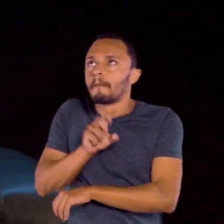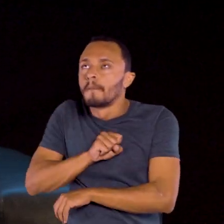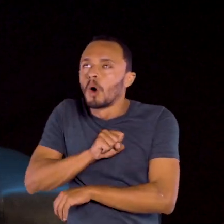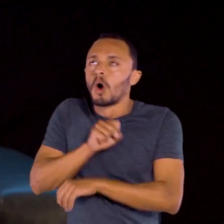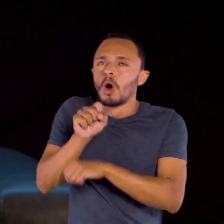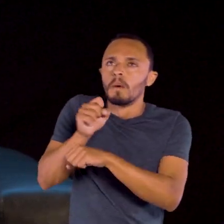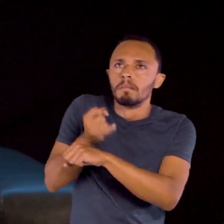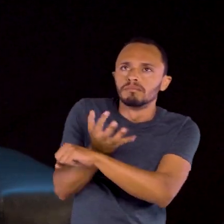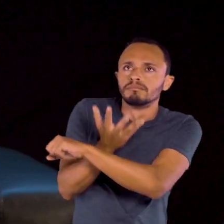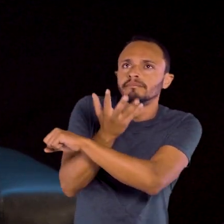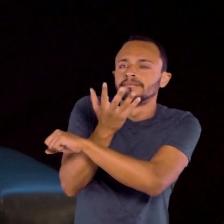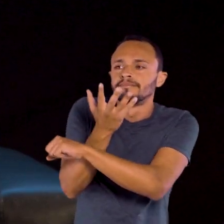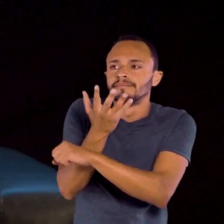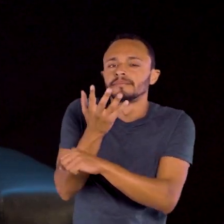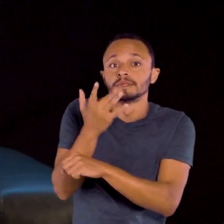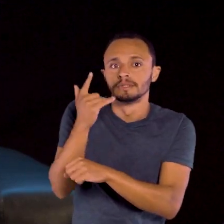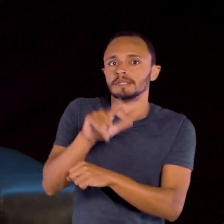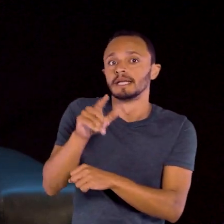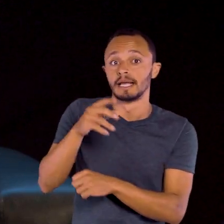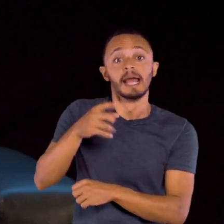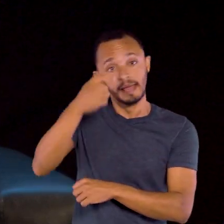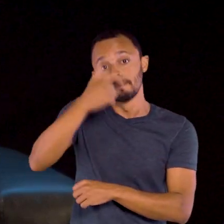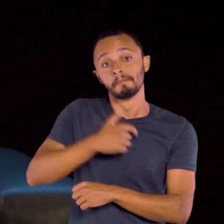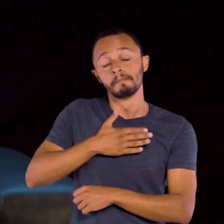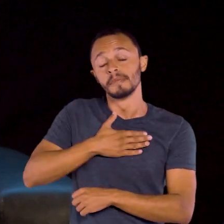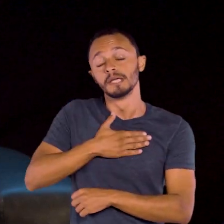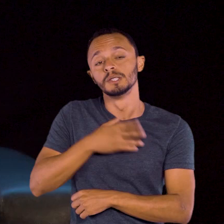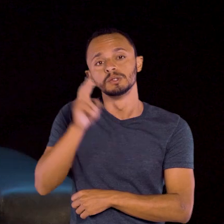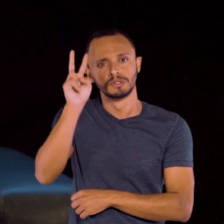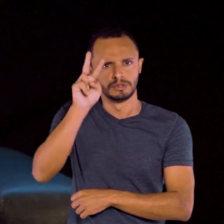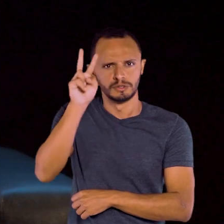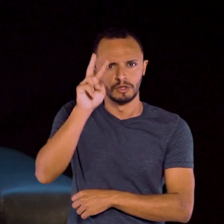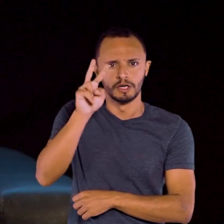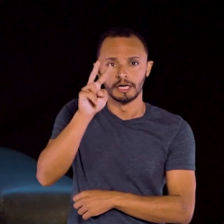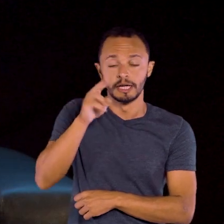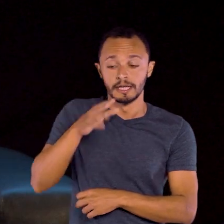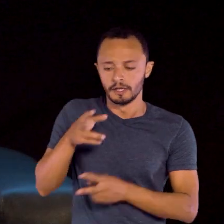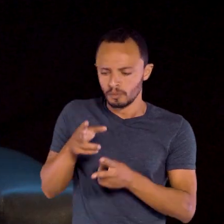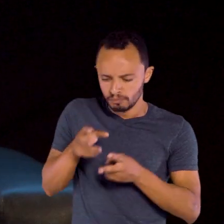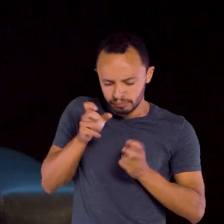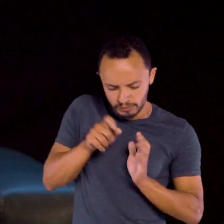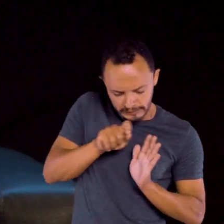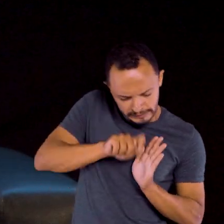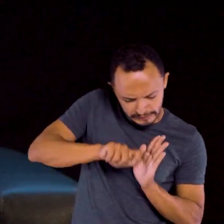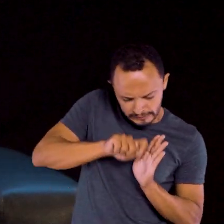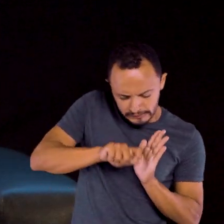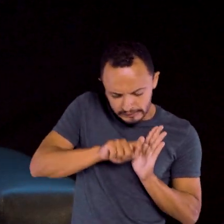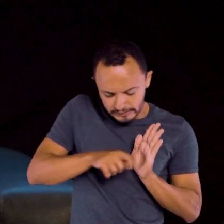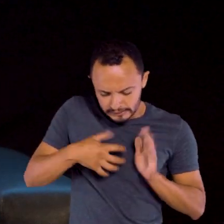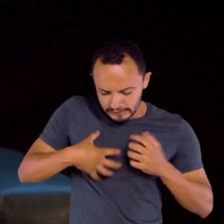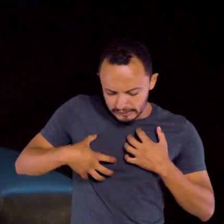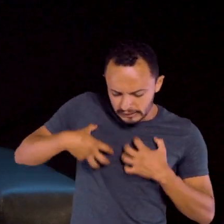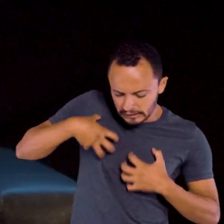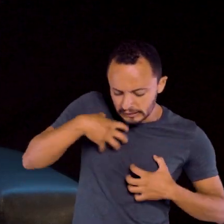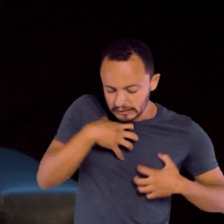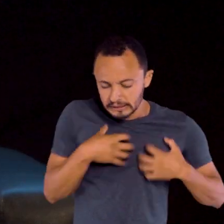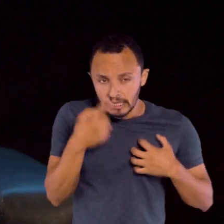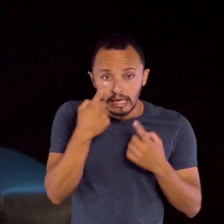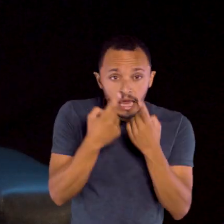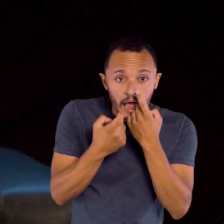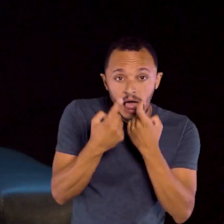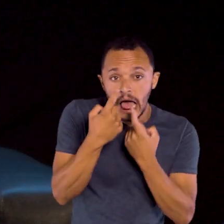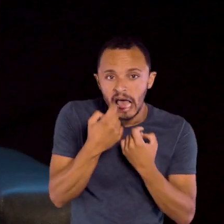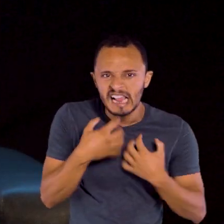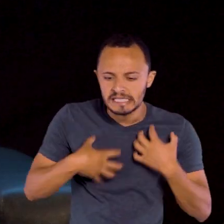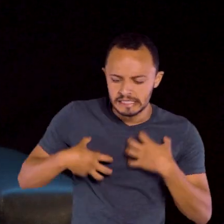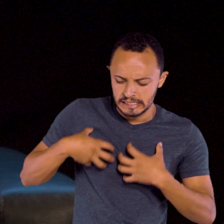livro muito emocional, ele é um livro que me custou muito, ele é um livro que me arrancou lágrima, que me arrancou revolta, ele é um livro